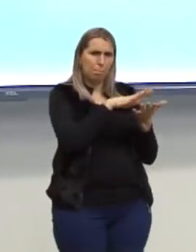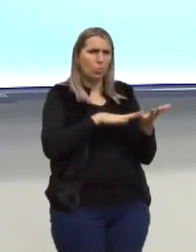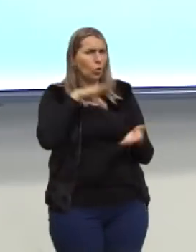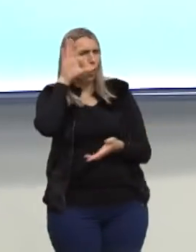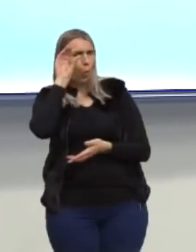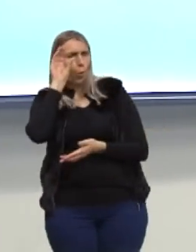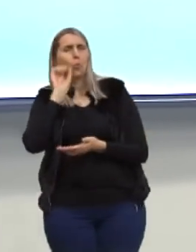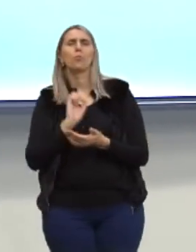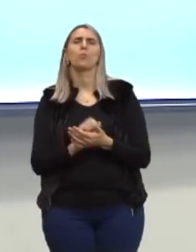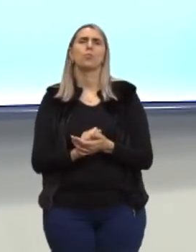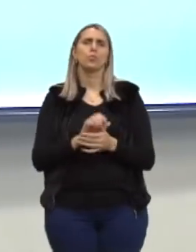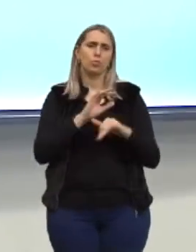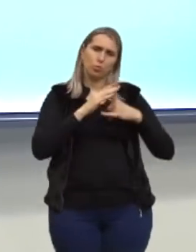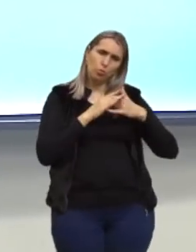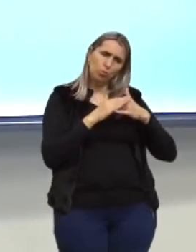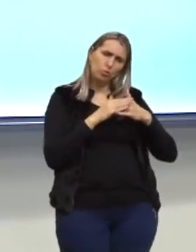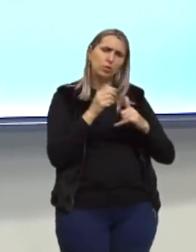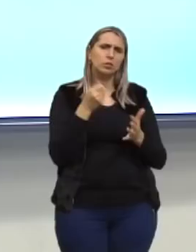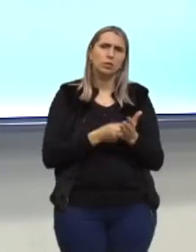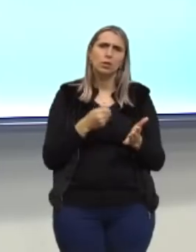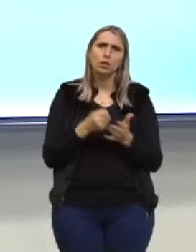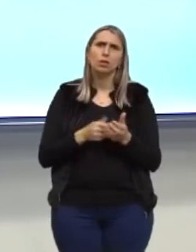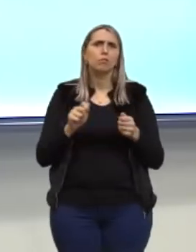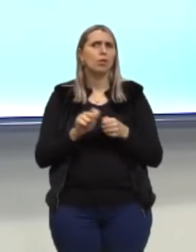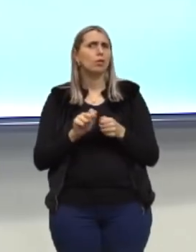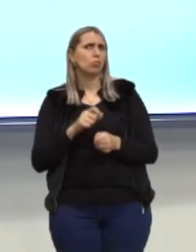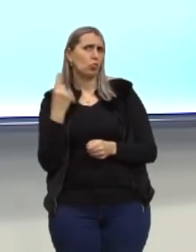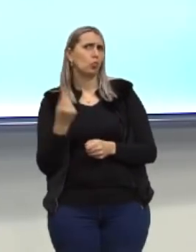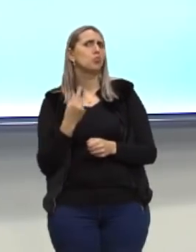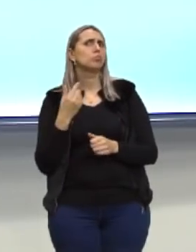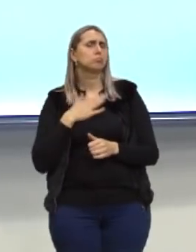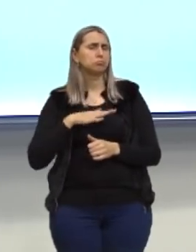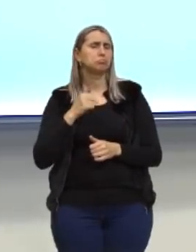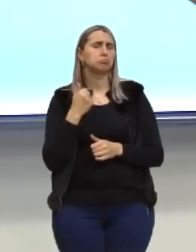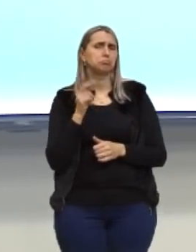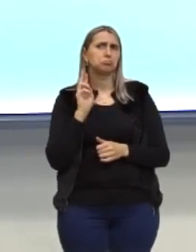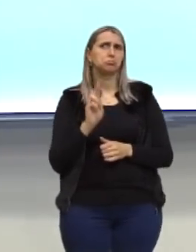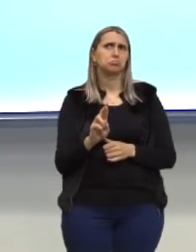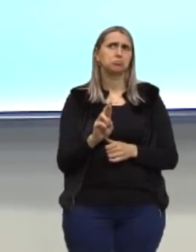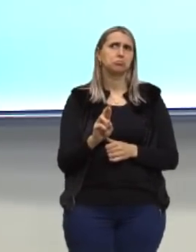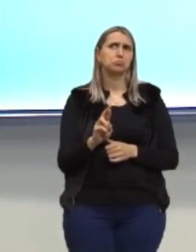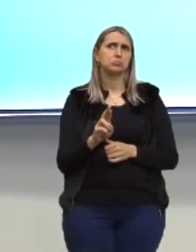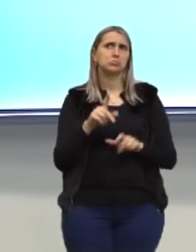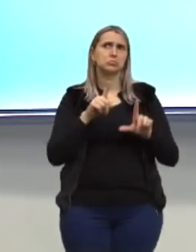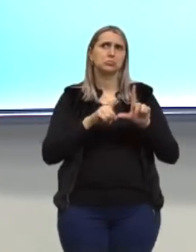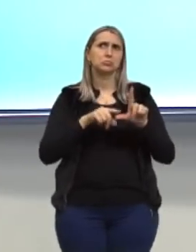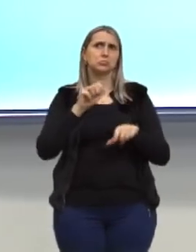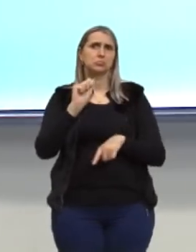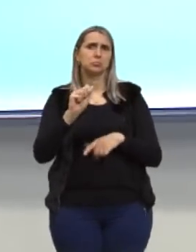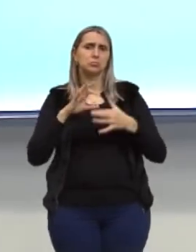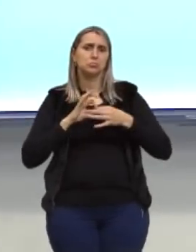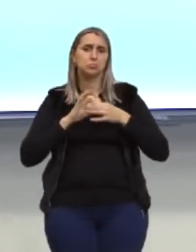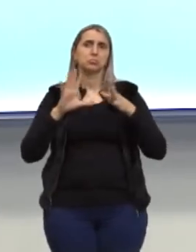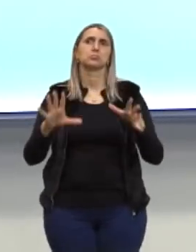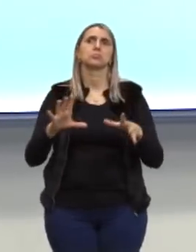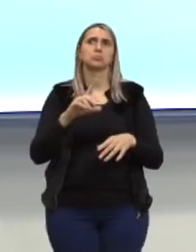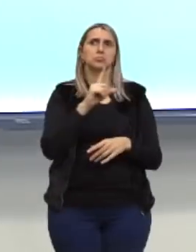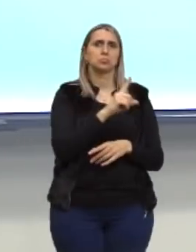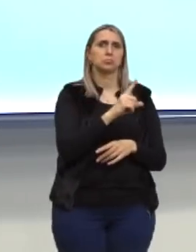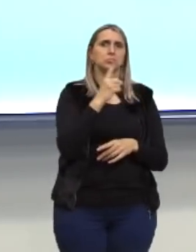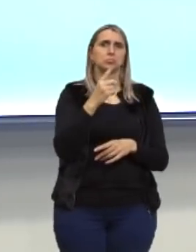observa em lá no youtube e tentei fazer tranquilo a resposta se eu não me engano é a letra ali berga